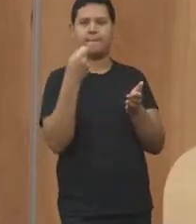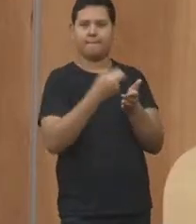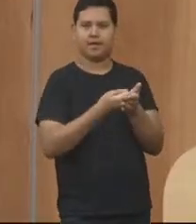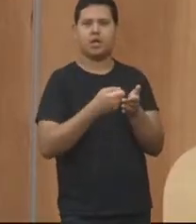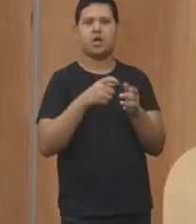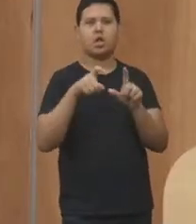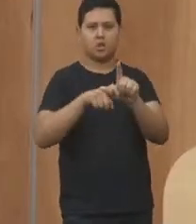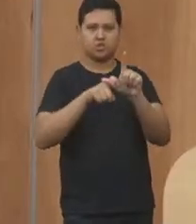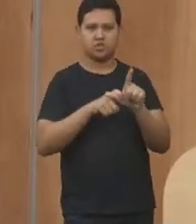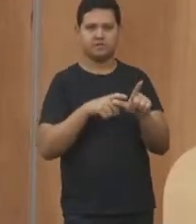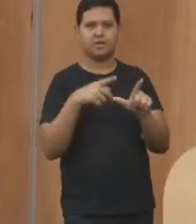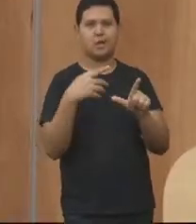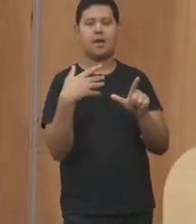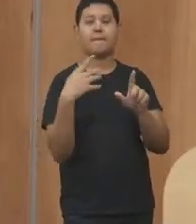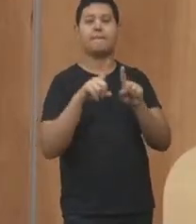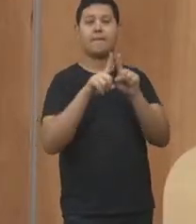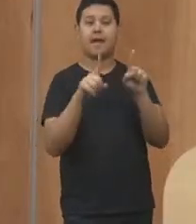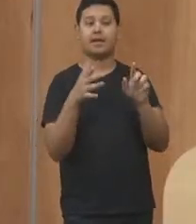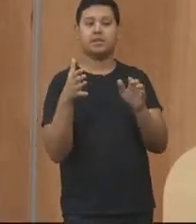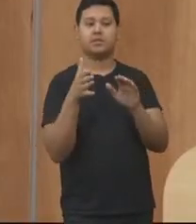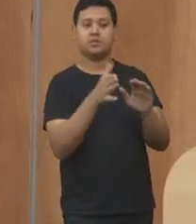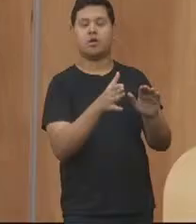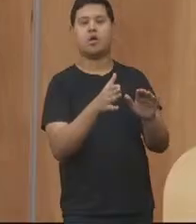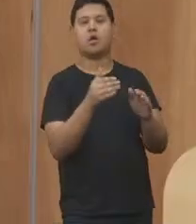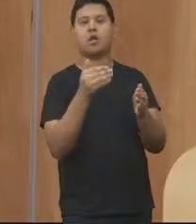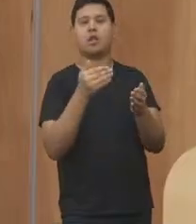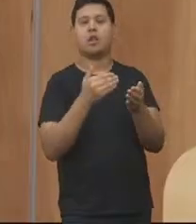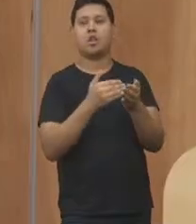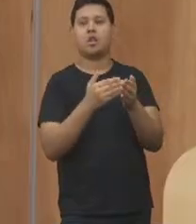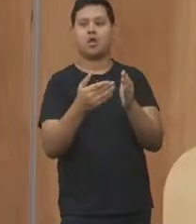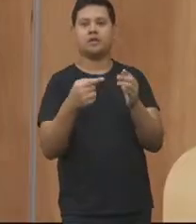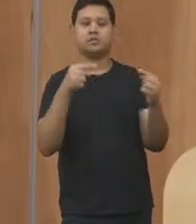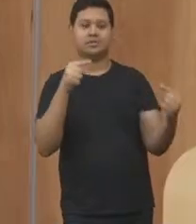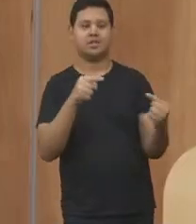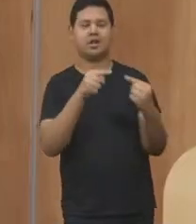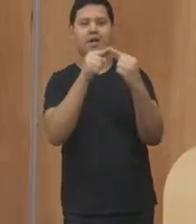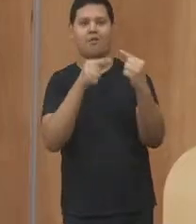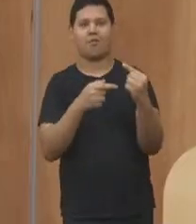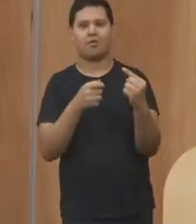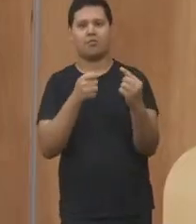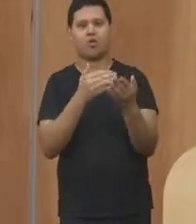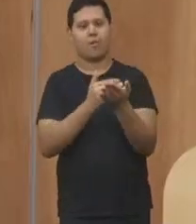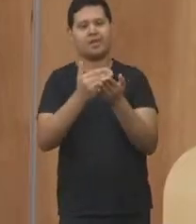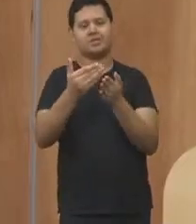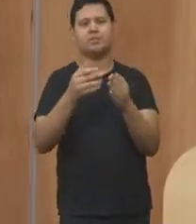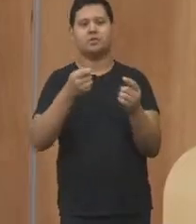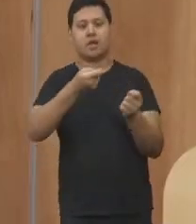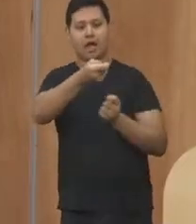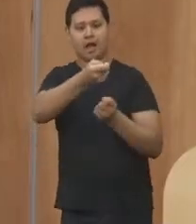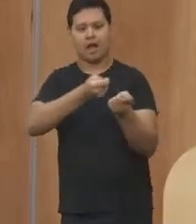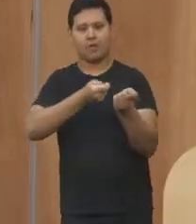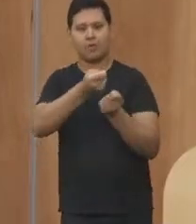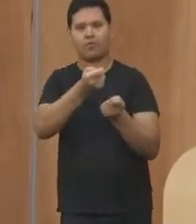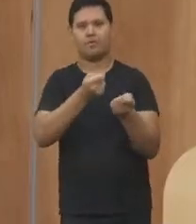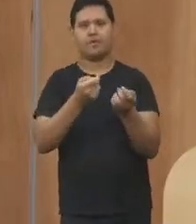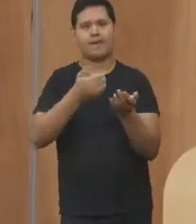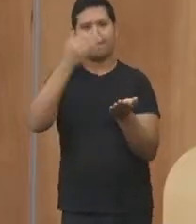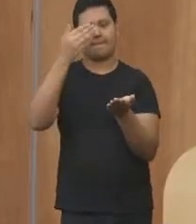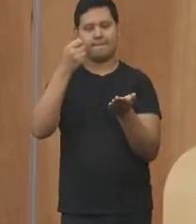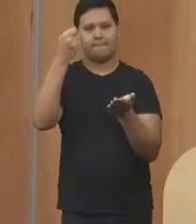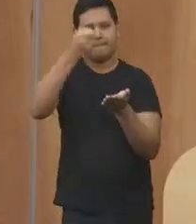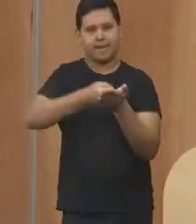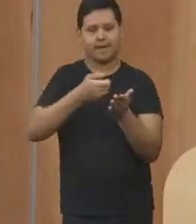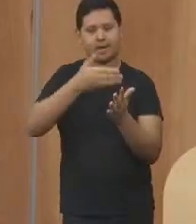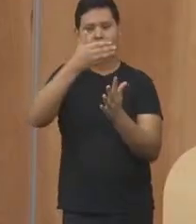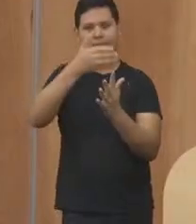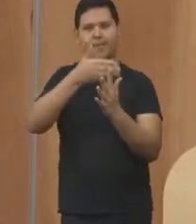cancelado. Por que ele foi cancelado? Porque ele entrou em negociação. Então ele deixou de estar inscrito e aí entrou em parcelamento com o